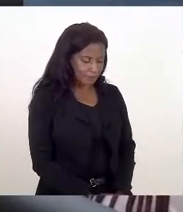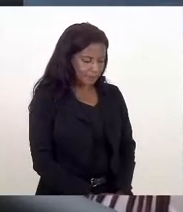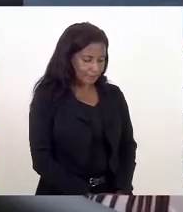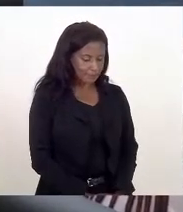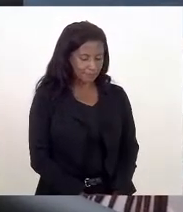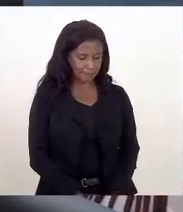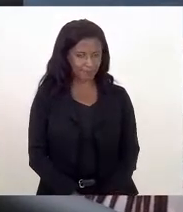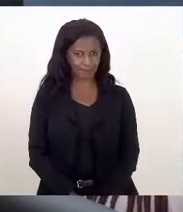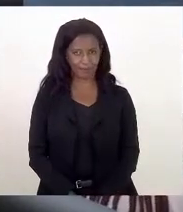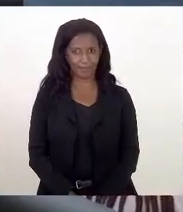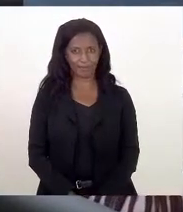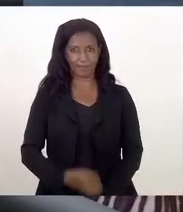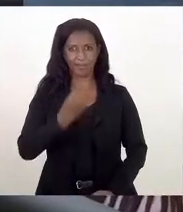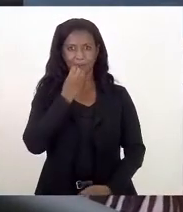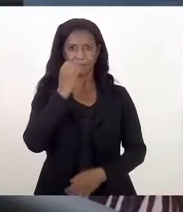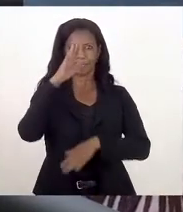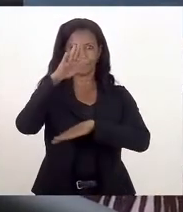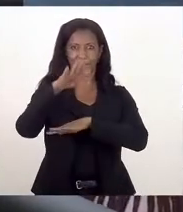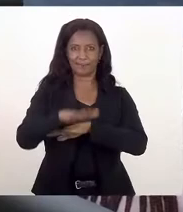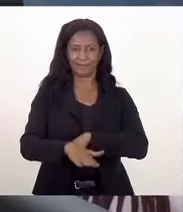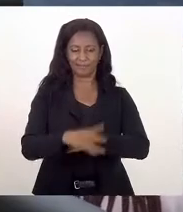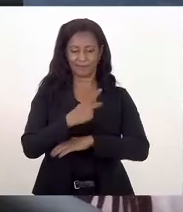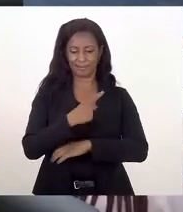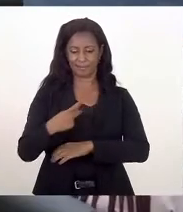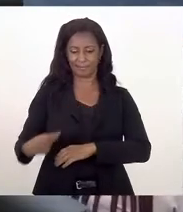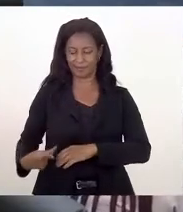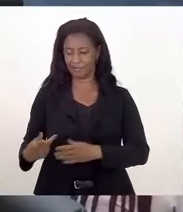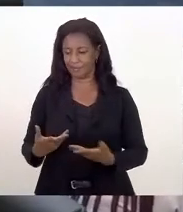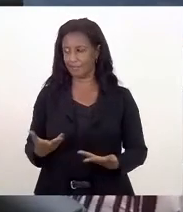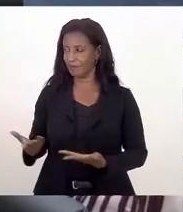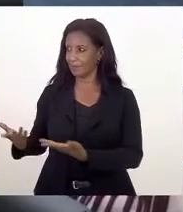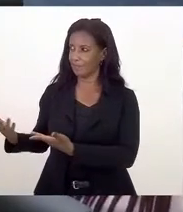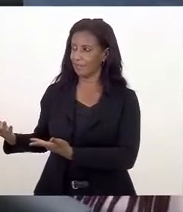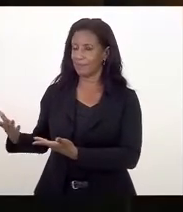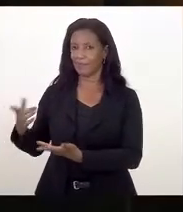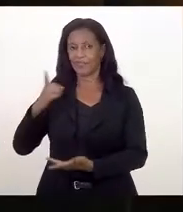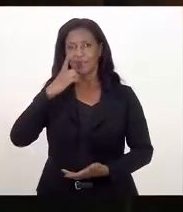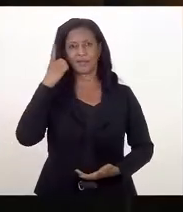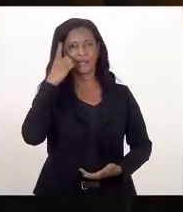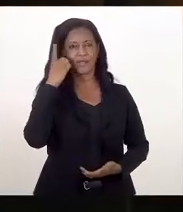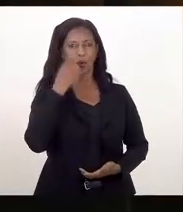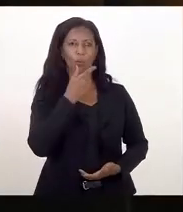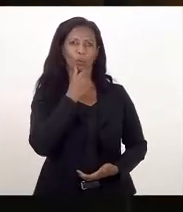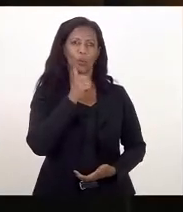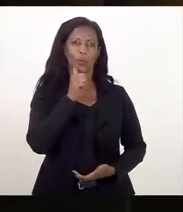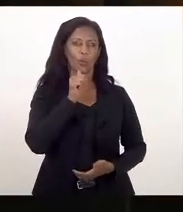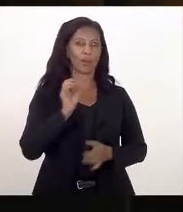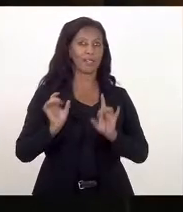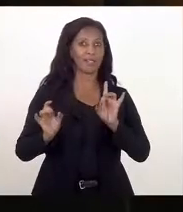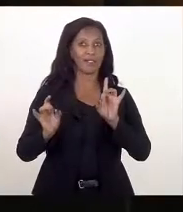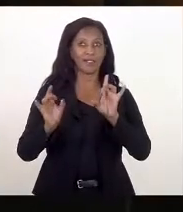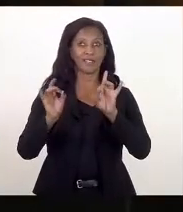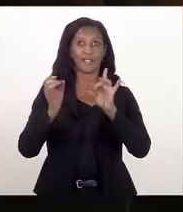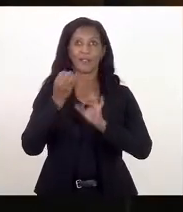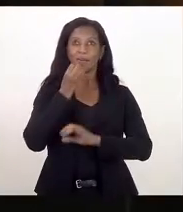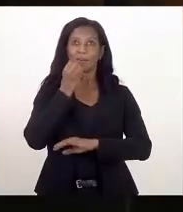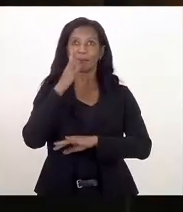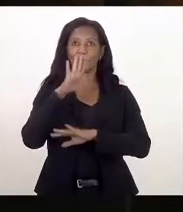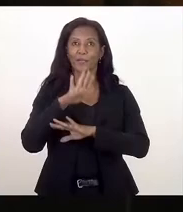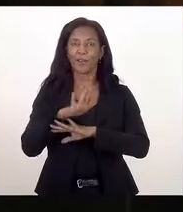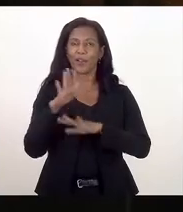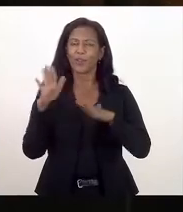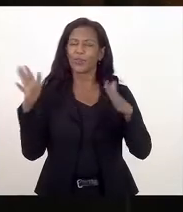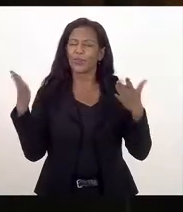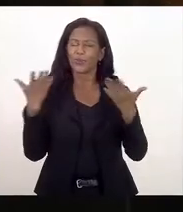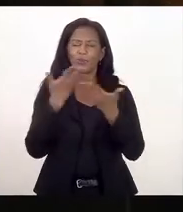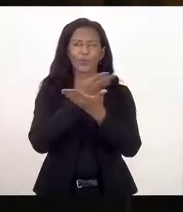Boa tarde, presidente, boa tarde, deputadas e deputados, a todos os servidores, em especial e um boa tarde a toda a